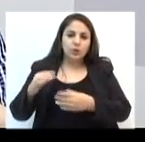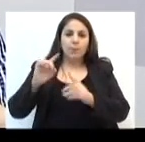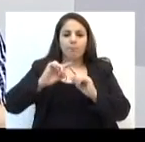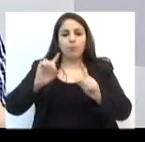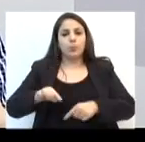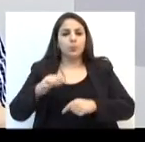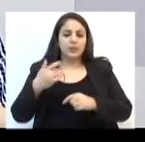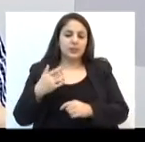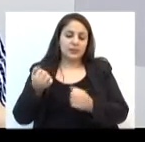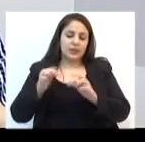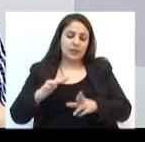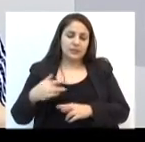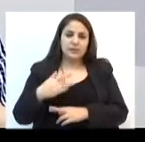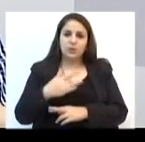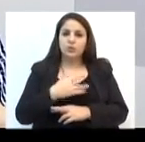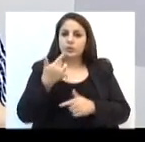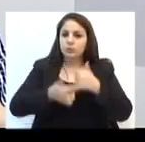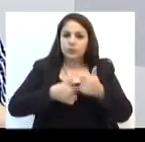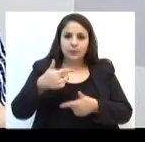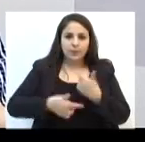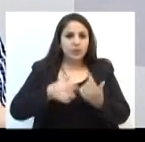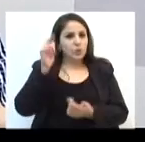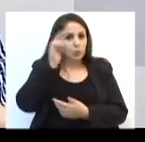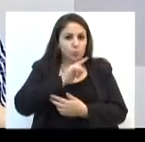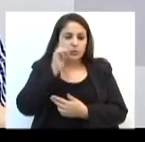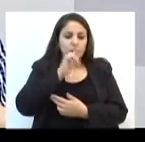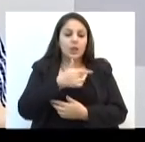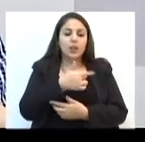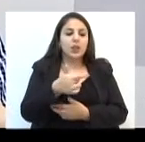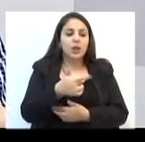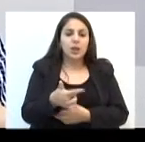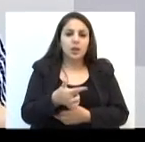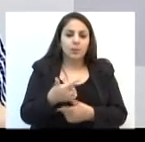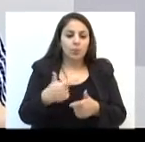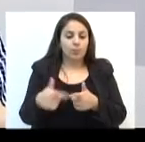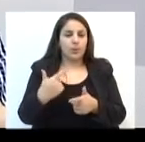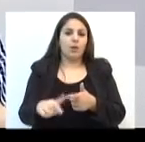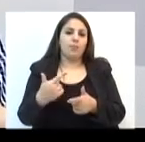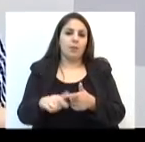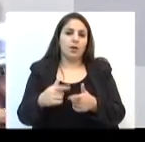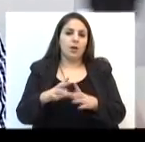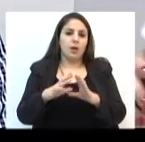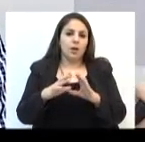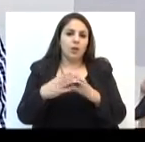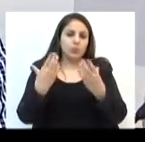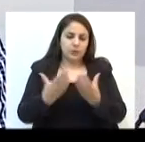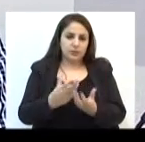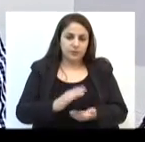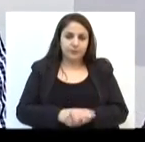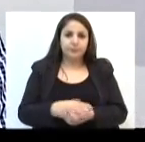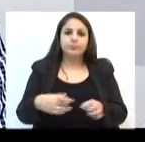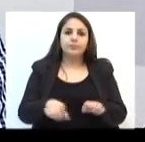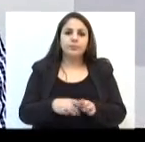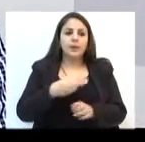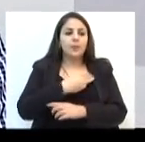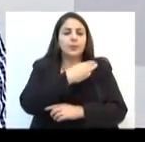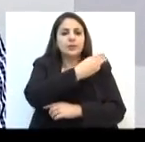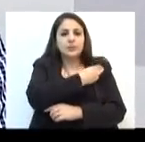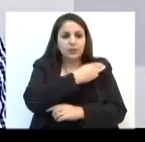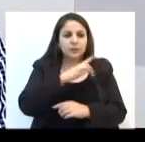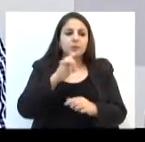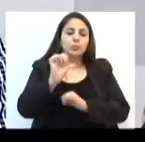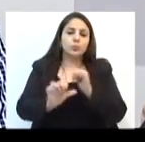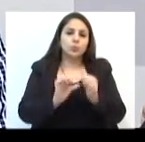na área da saúde. Todo o trabalho para que não tenhamos prejuízo para a população. O Ministério, os ministérios